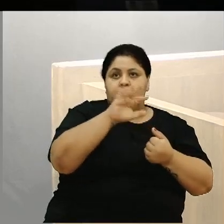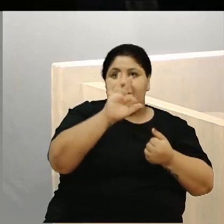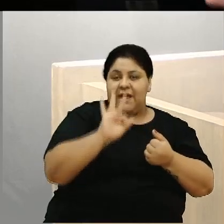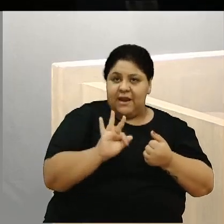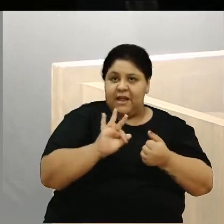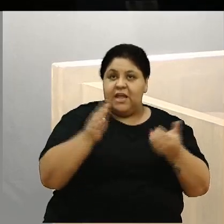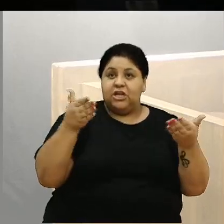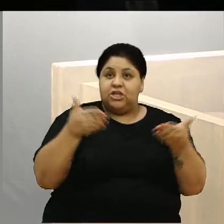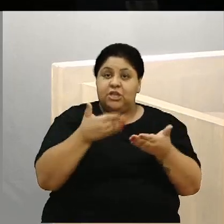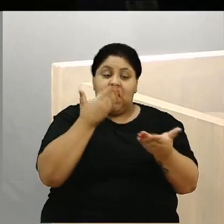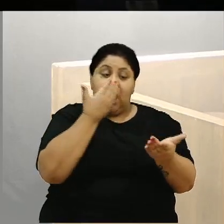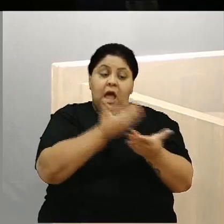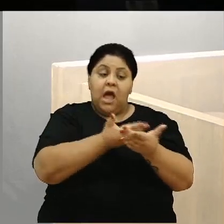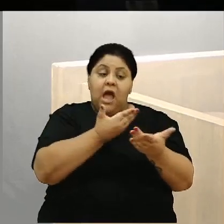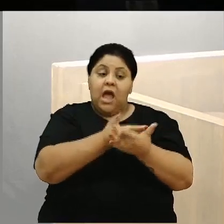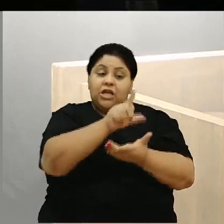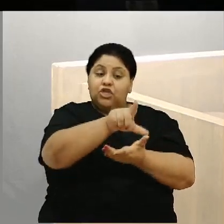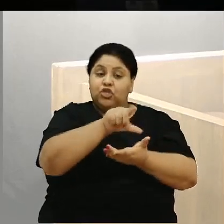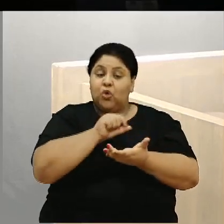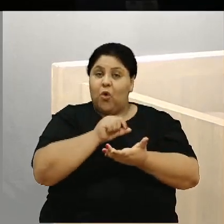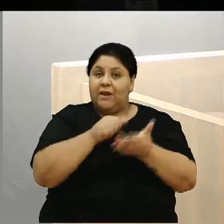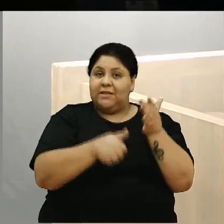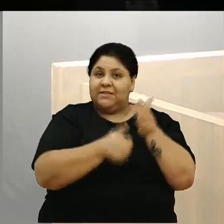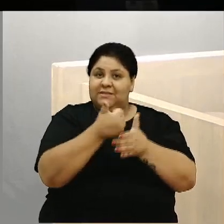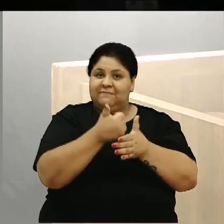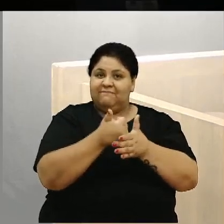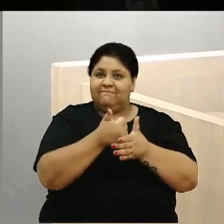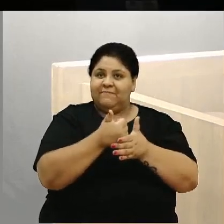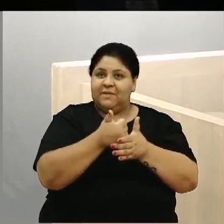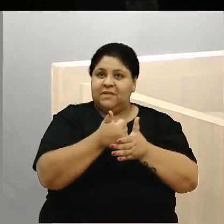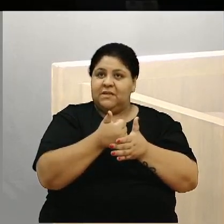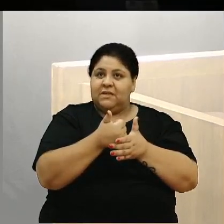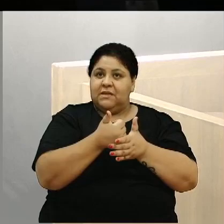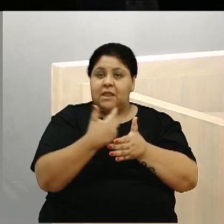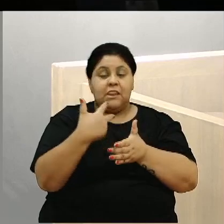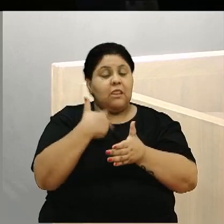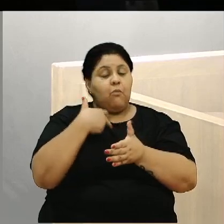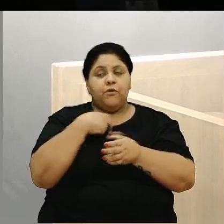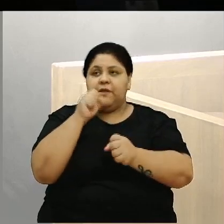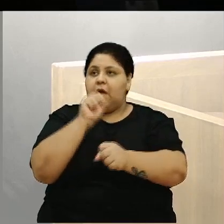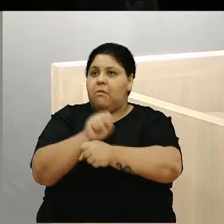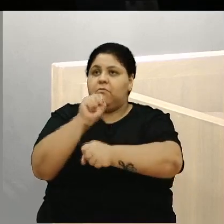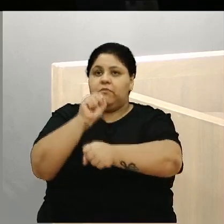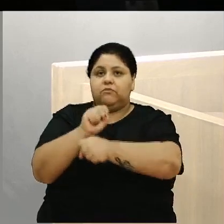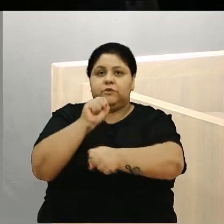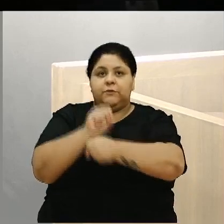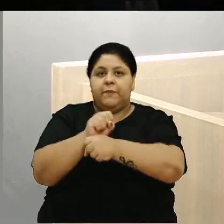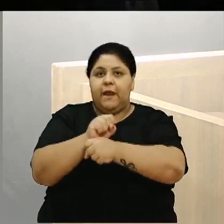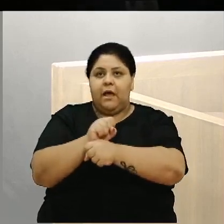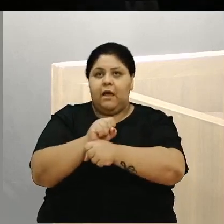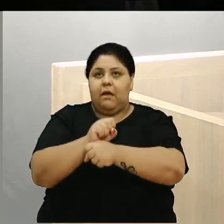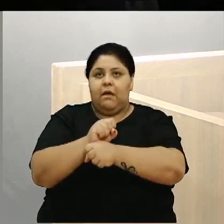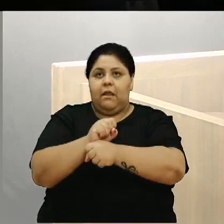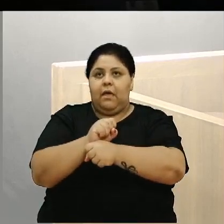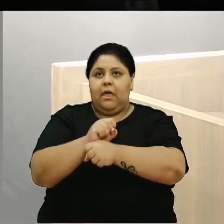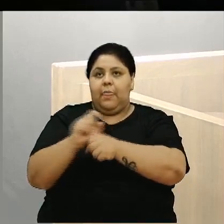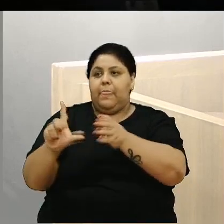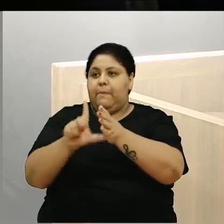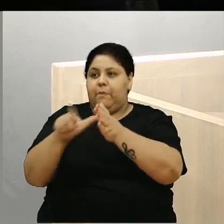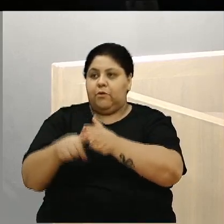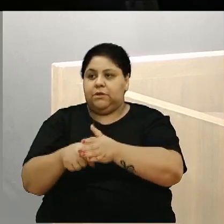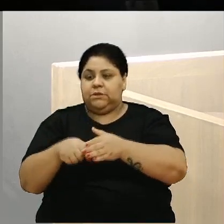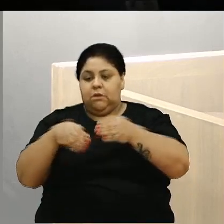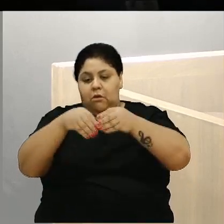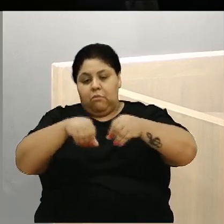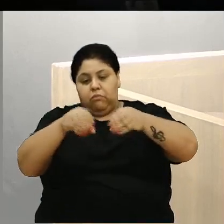estão estudando vias alternativas, né? Porque a gente não pode ficar refém de daqui a pouco desliza, né, um montante de terra, bloqueia totalmente, né, a via,